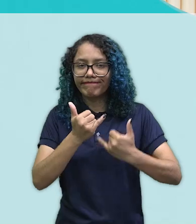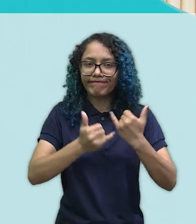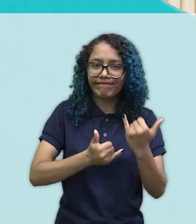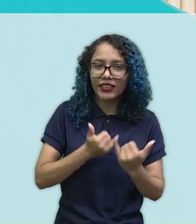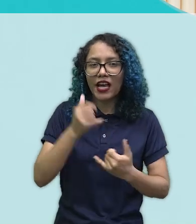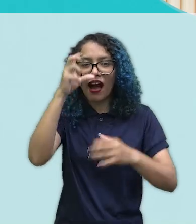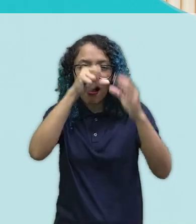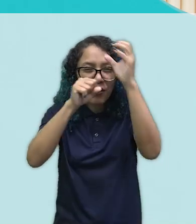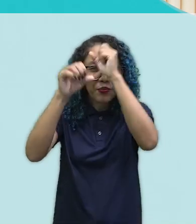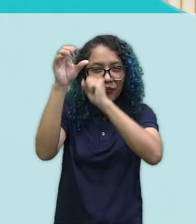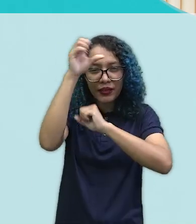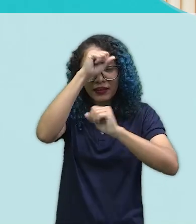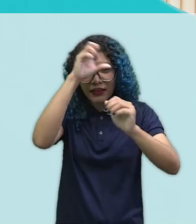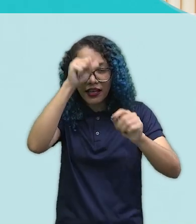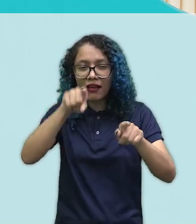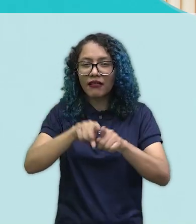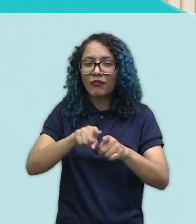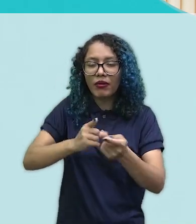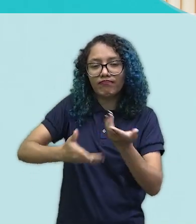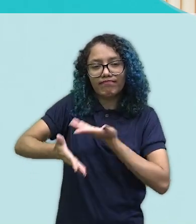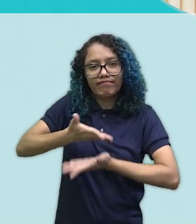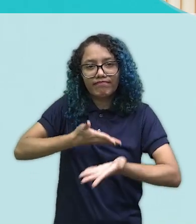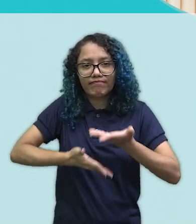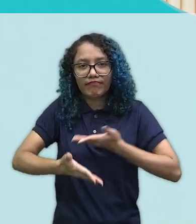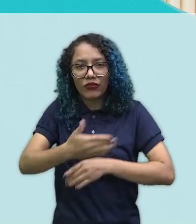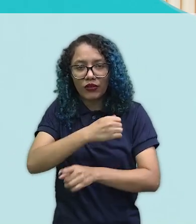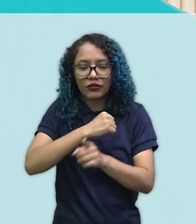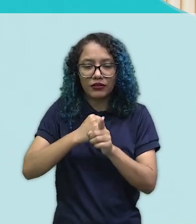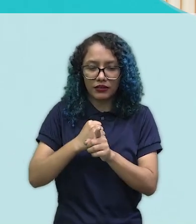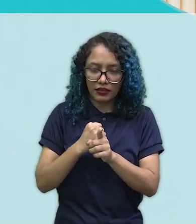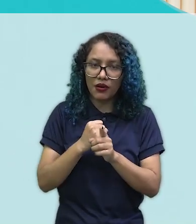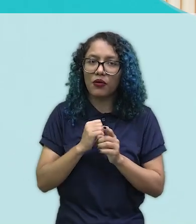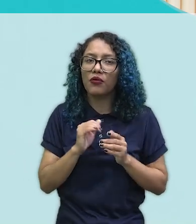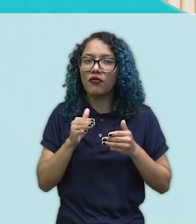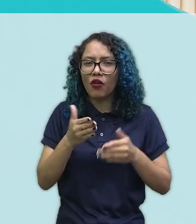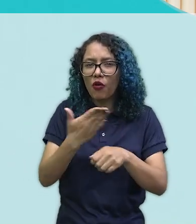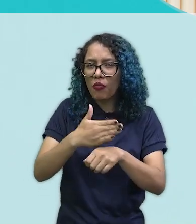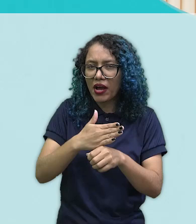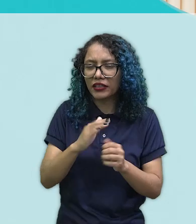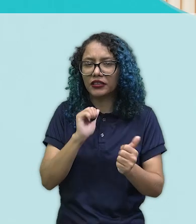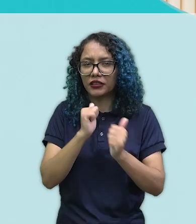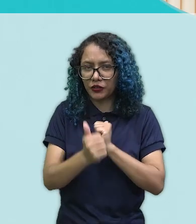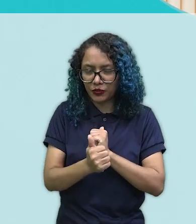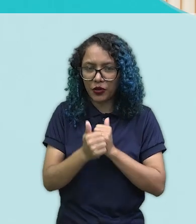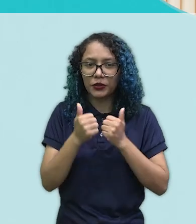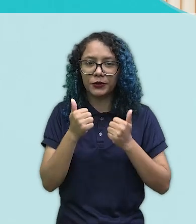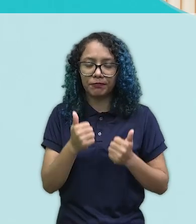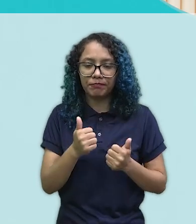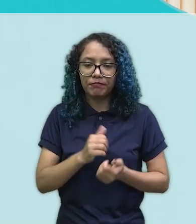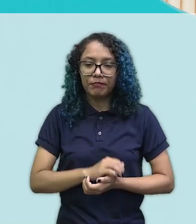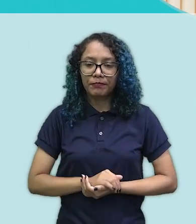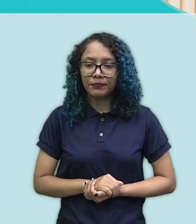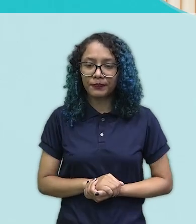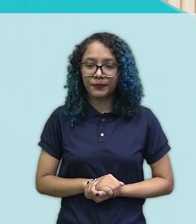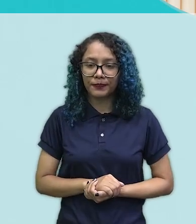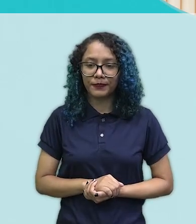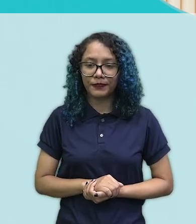educação, de convívio social, de prática esportiva. E vejam só,